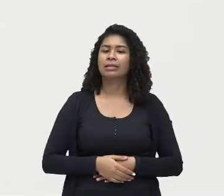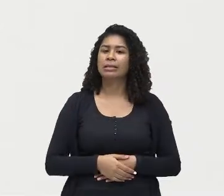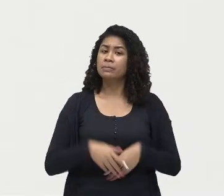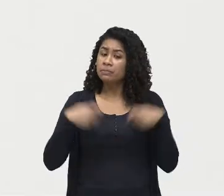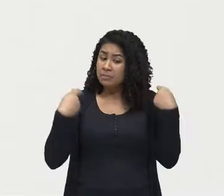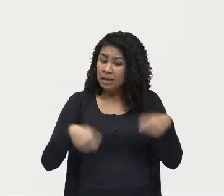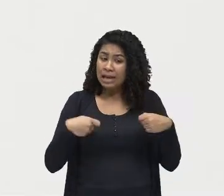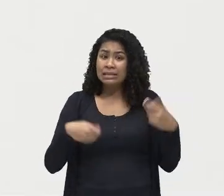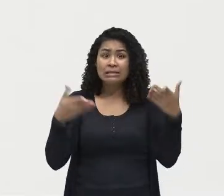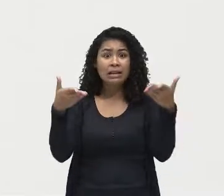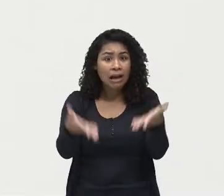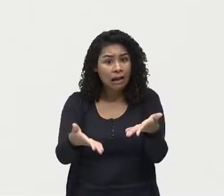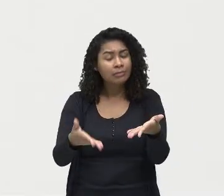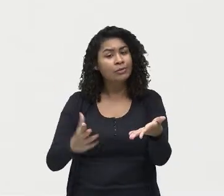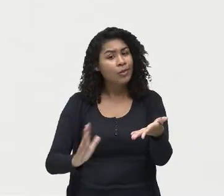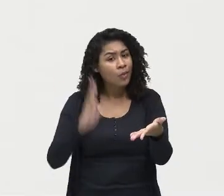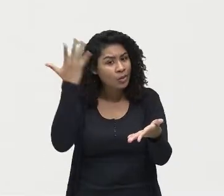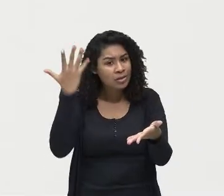ser